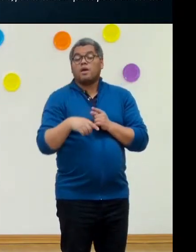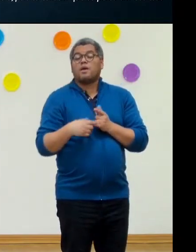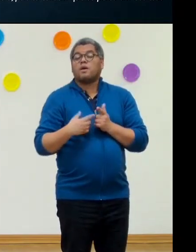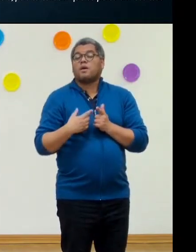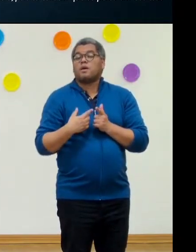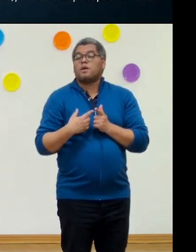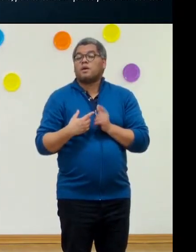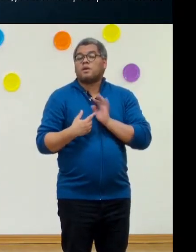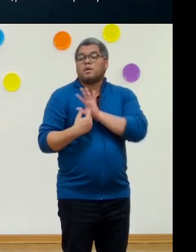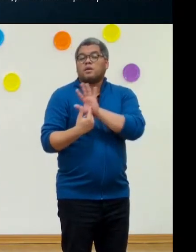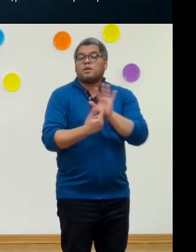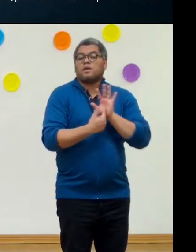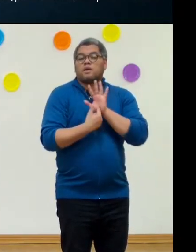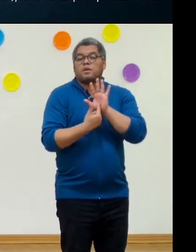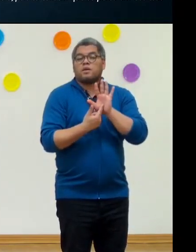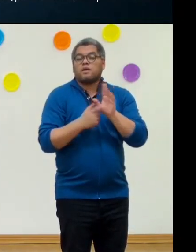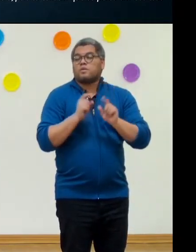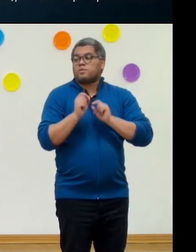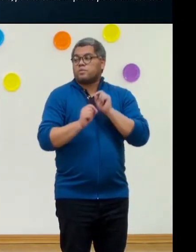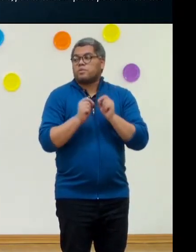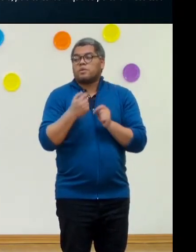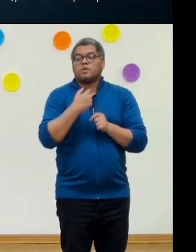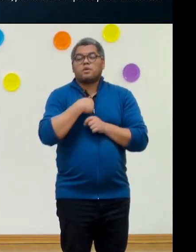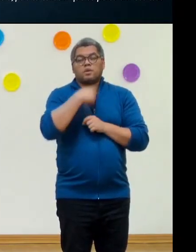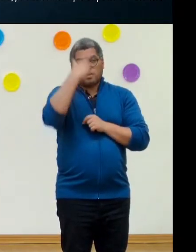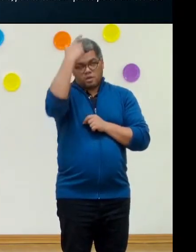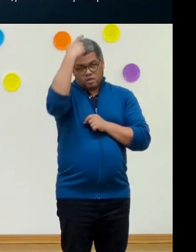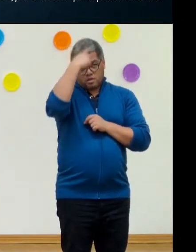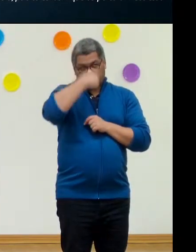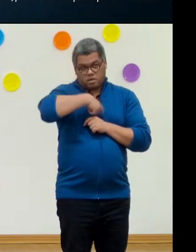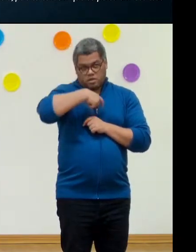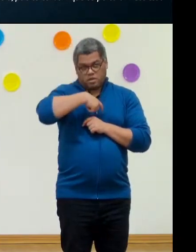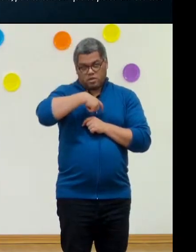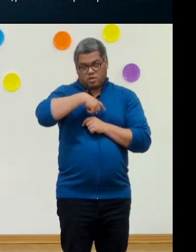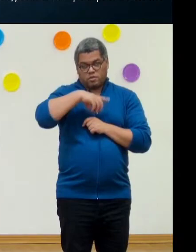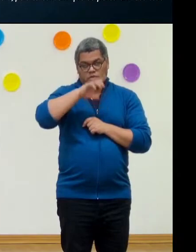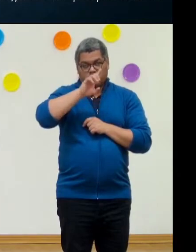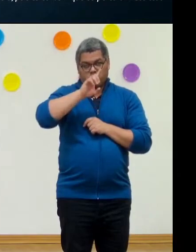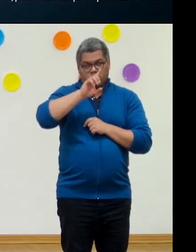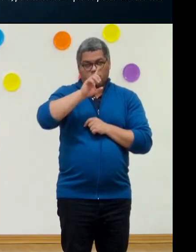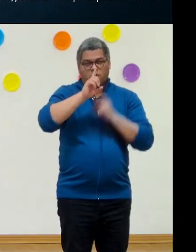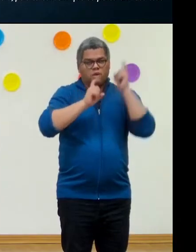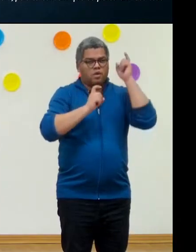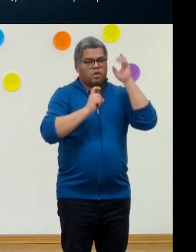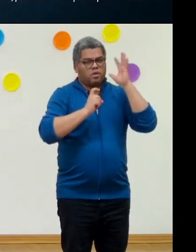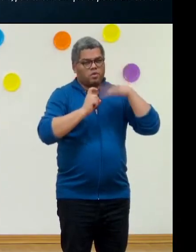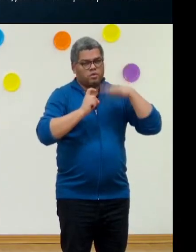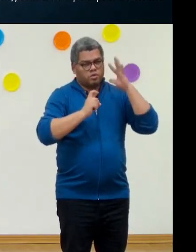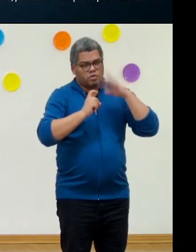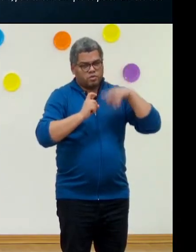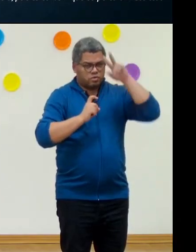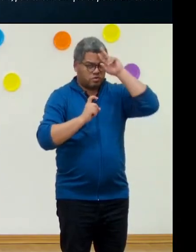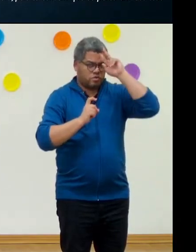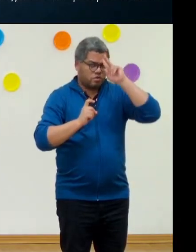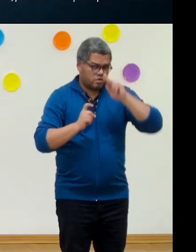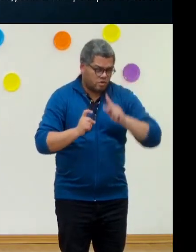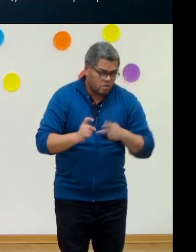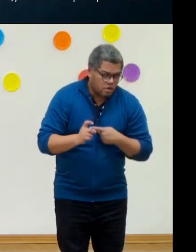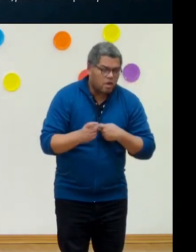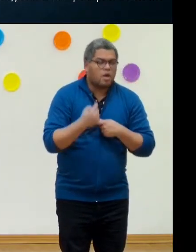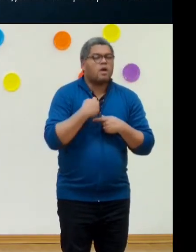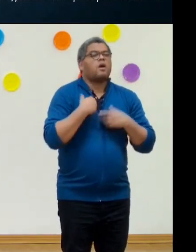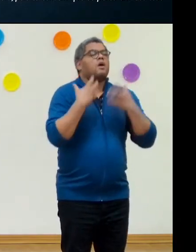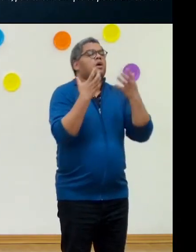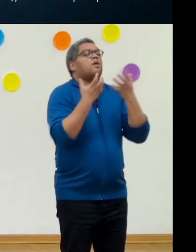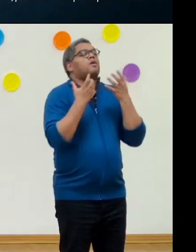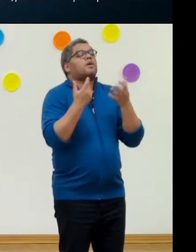a expressão do eu sou Deus para mim, do ego, idolatria do eu quero e eu